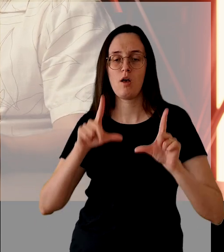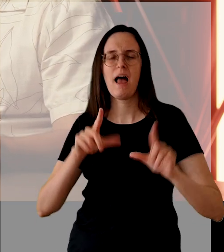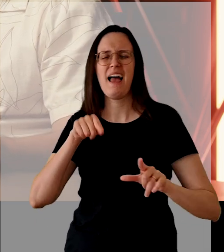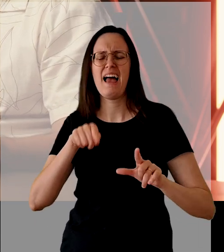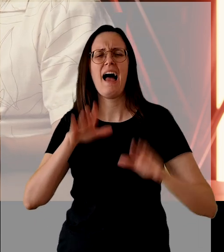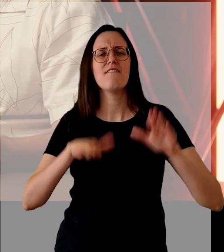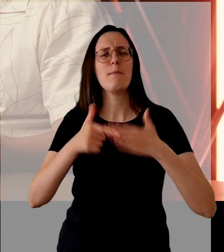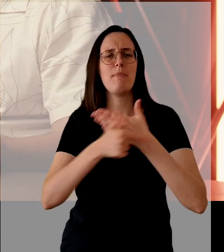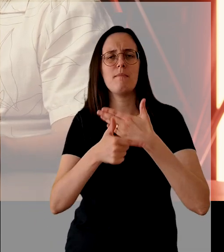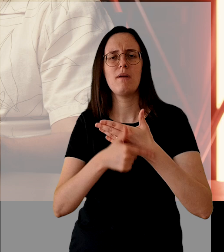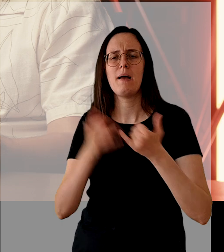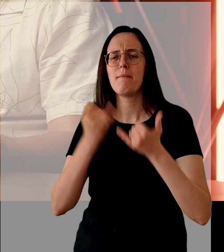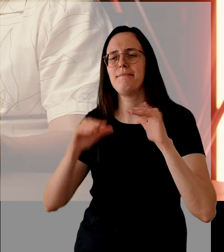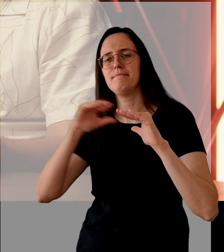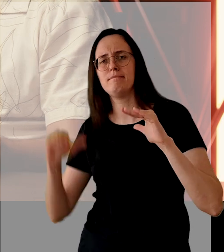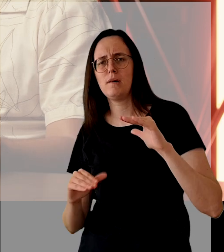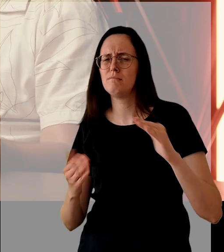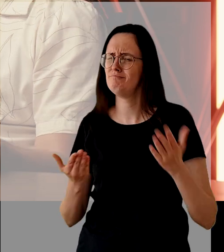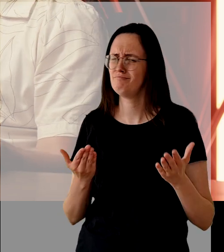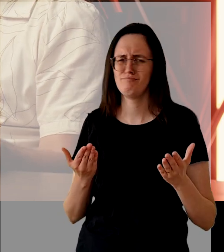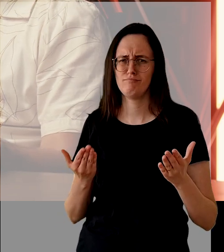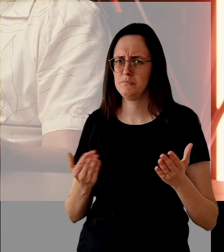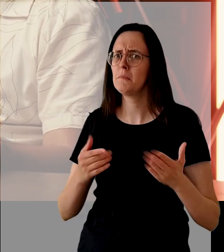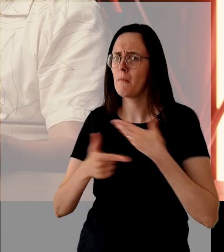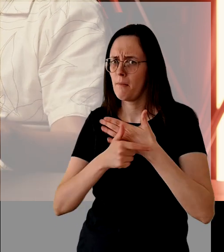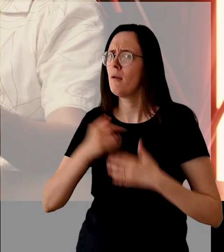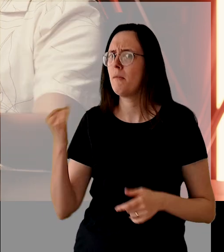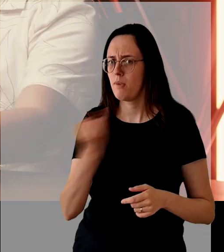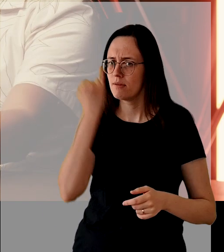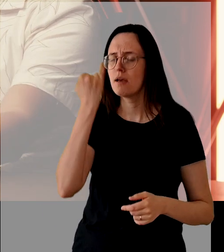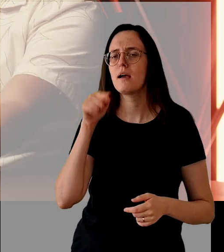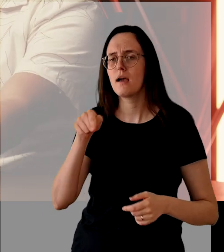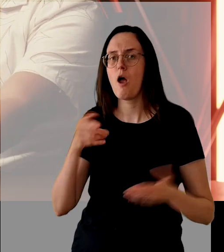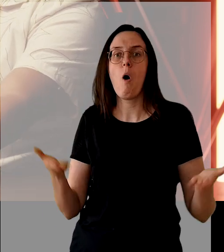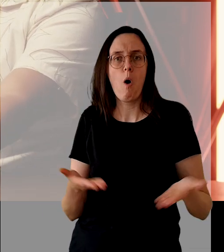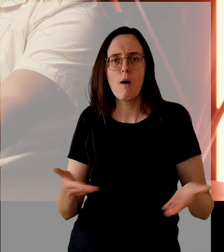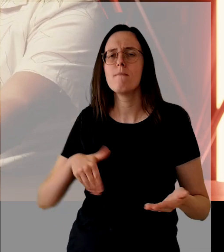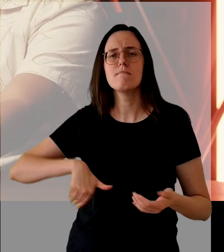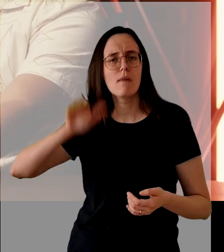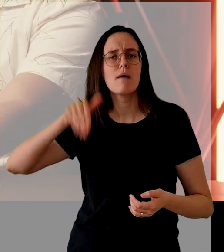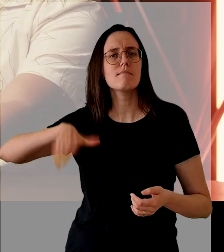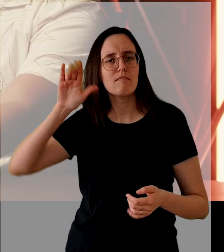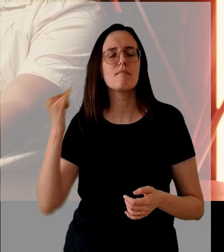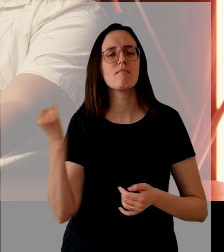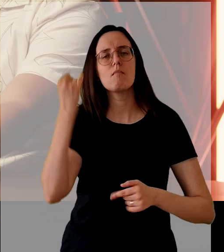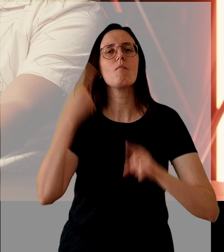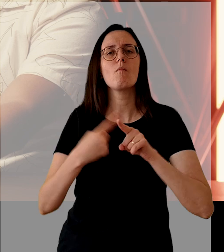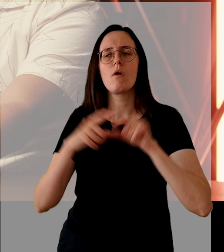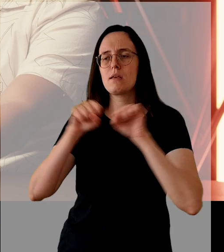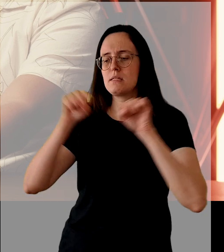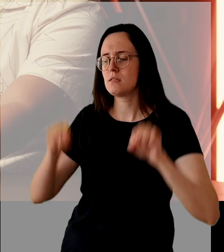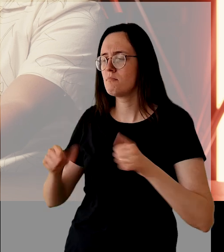pouco subvalorizada. Assim. É uma função muito importante, muito nos dias de hoje, cada vez mais, porque os sistemas